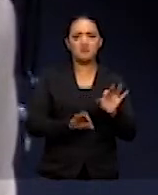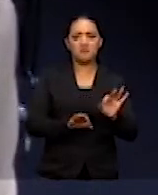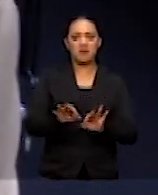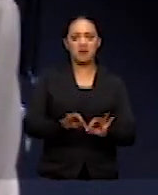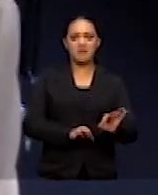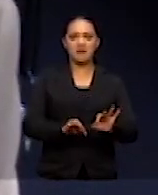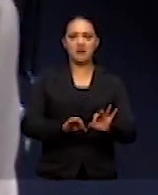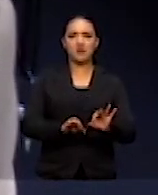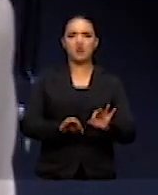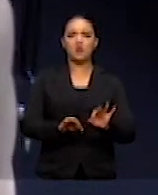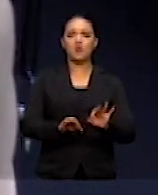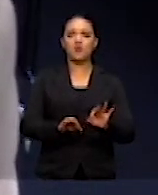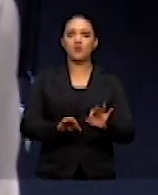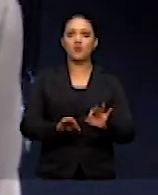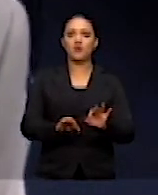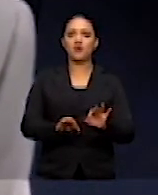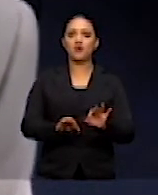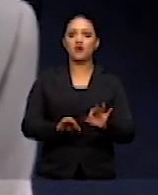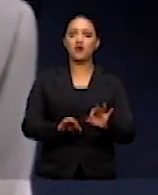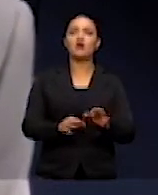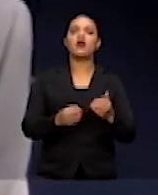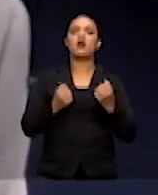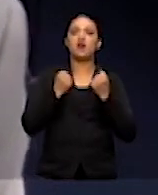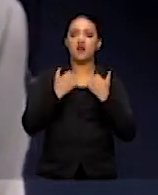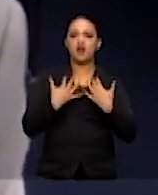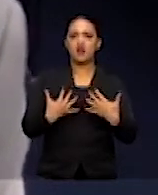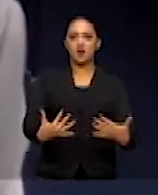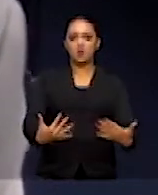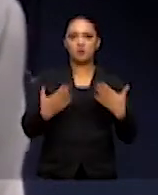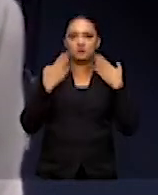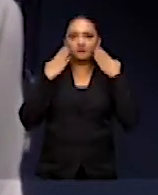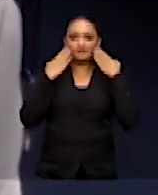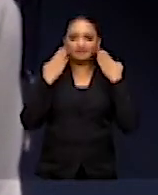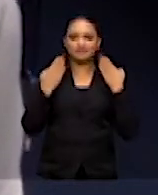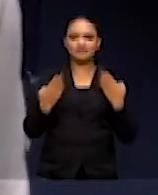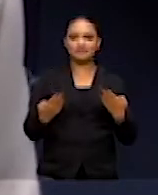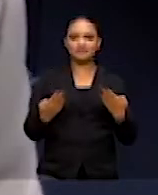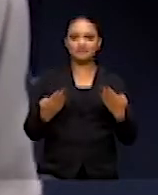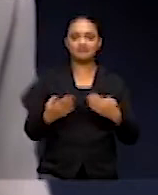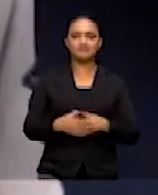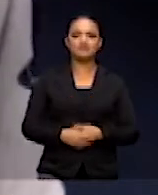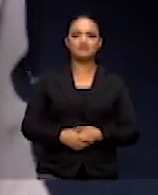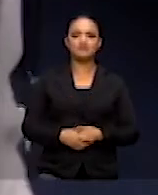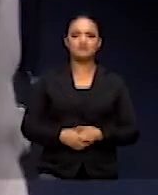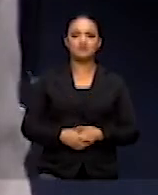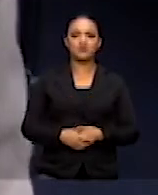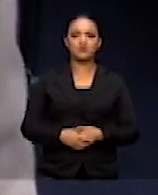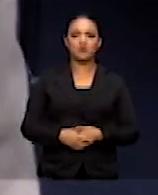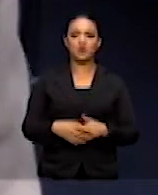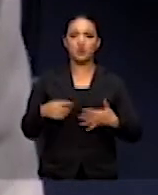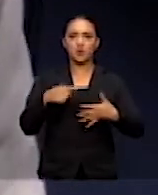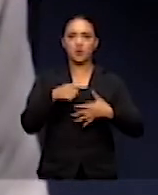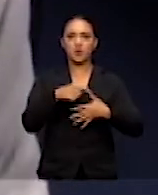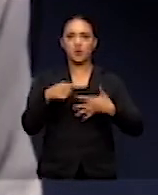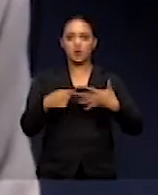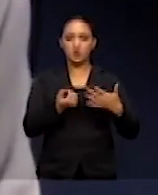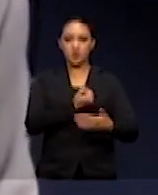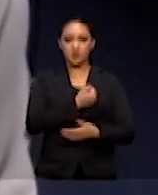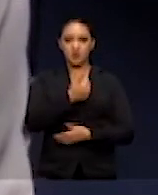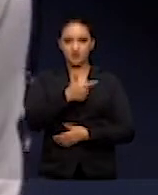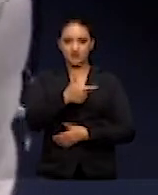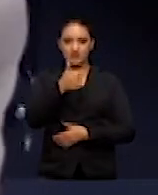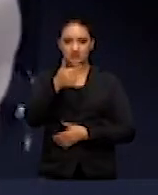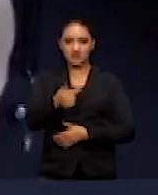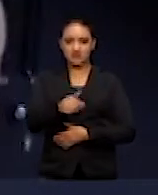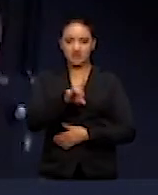Excelência veio a convocar e organizar esta audiência pública. No item número 27 do despacho